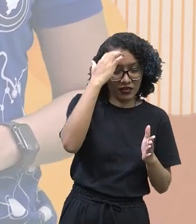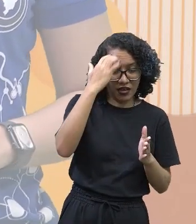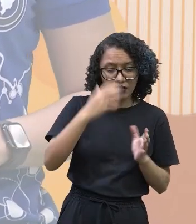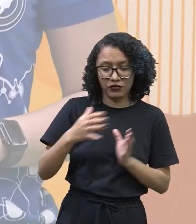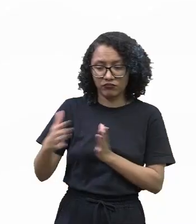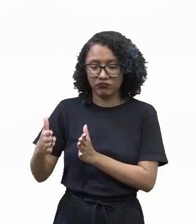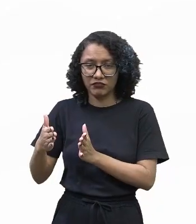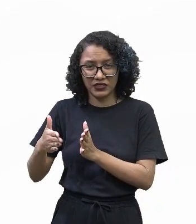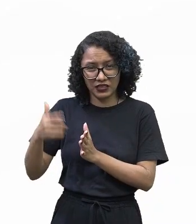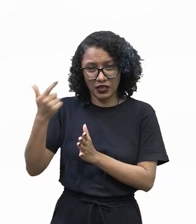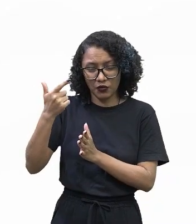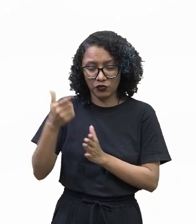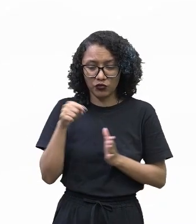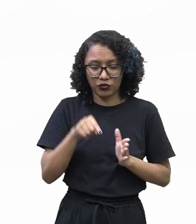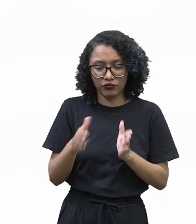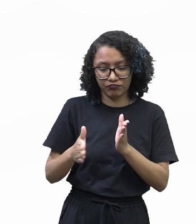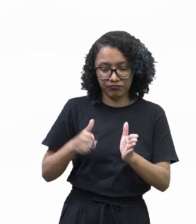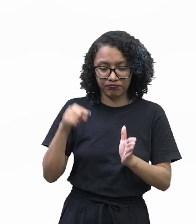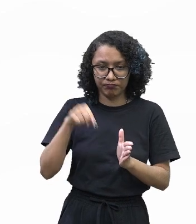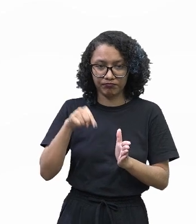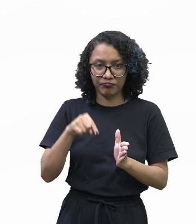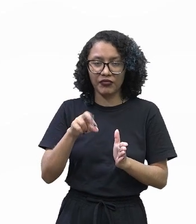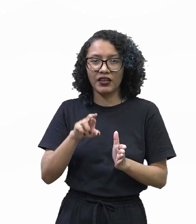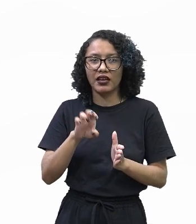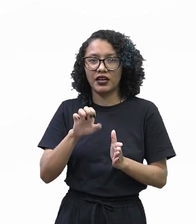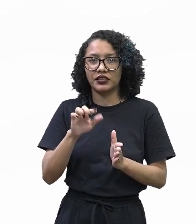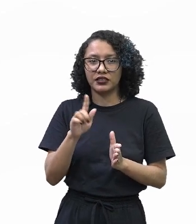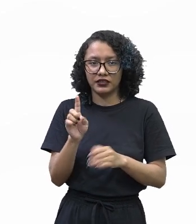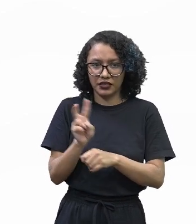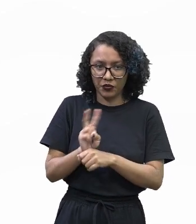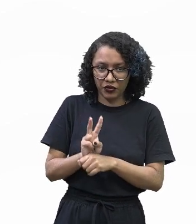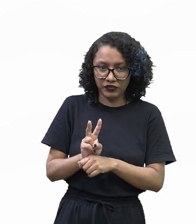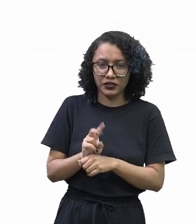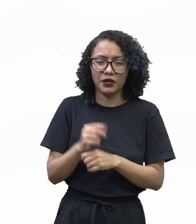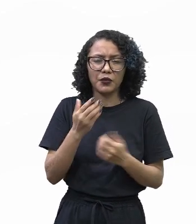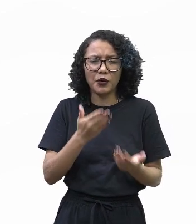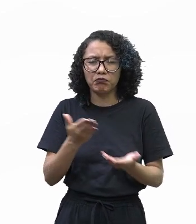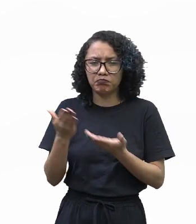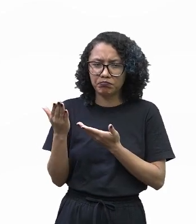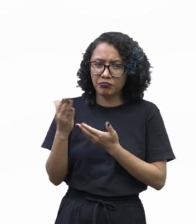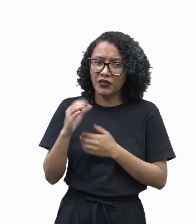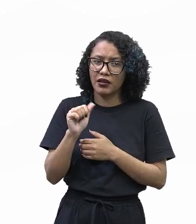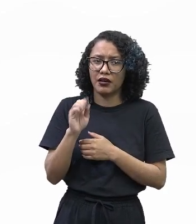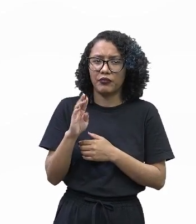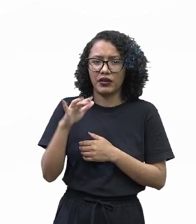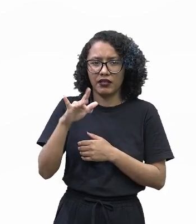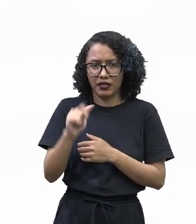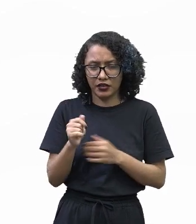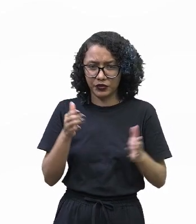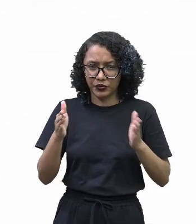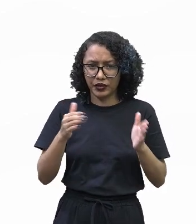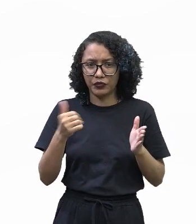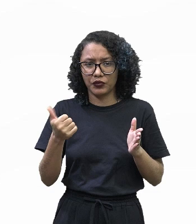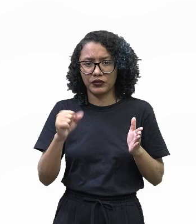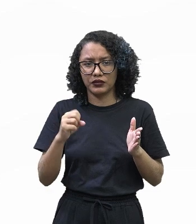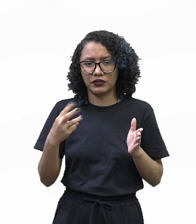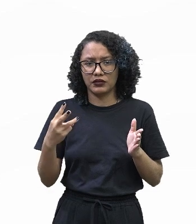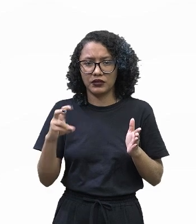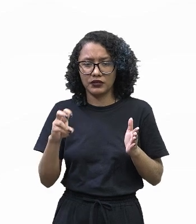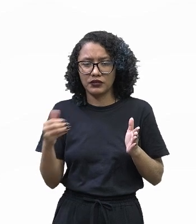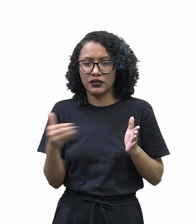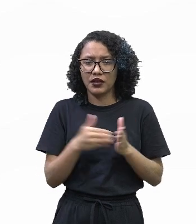cabanagem. A cabanagem aconteceu entre 1835 e 1840